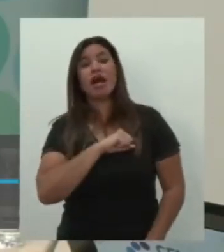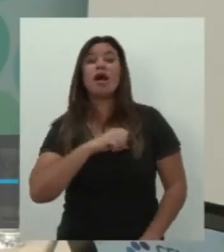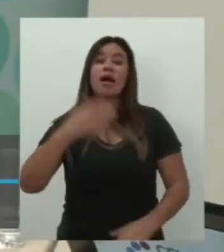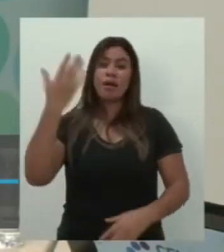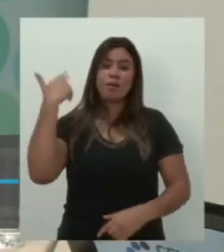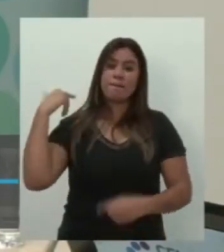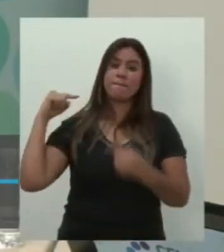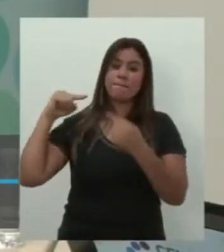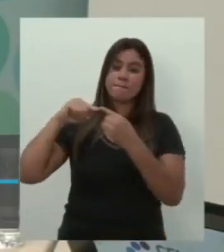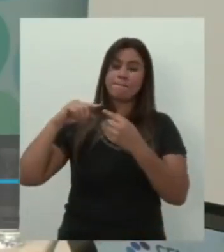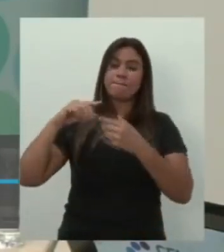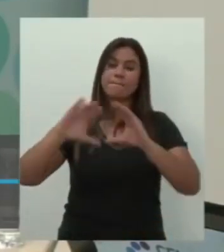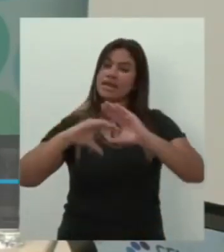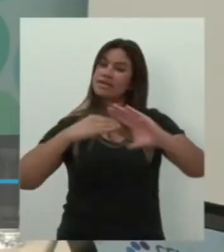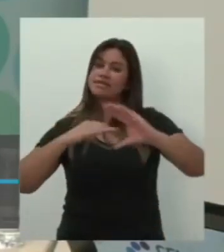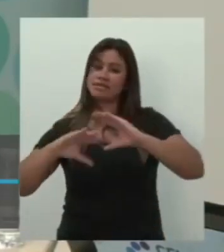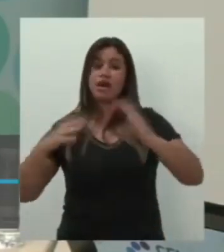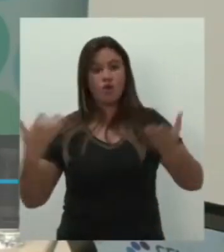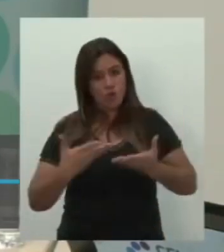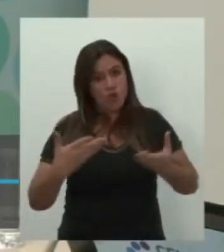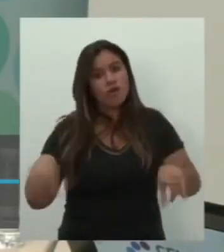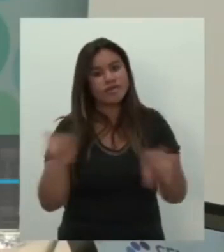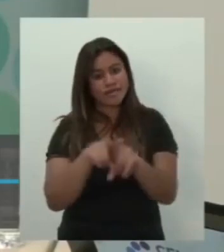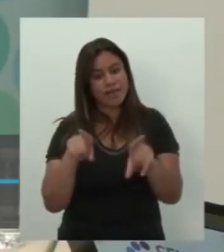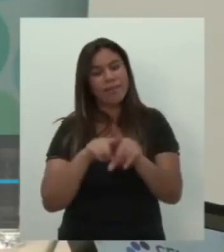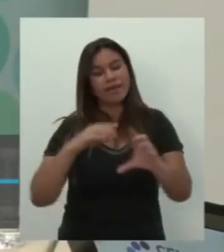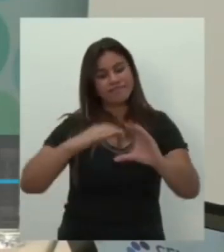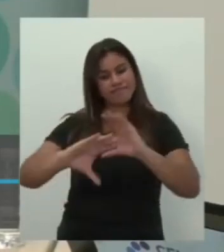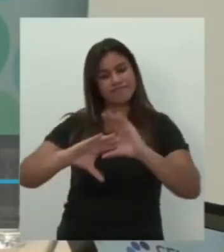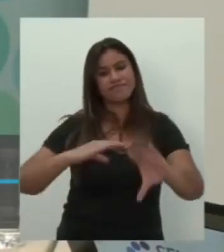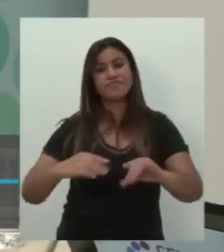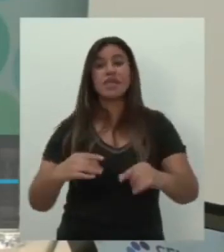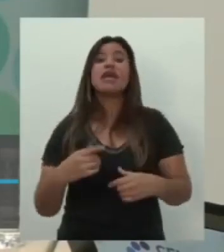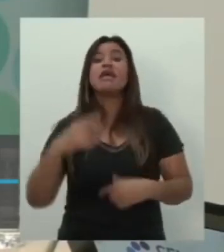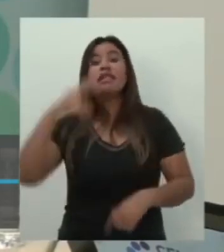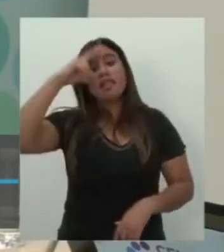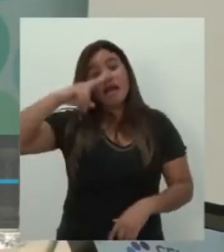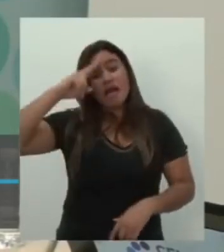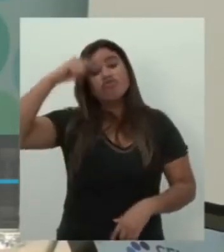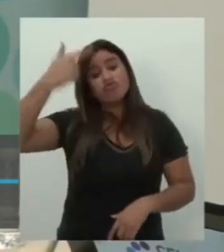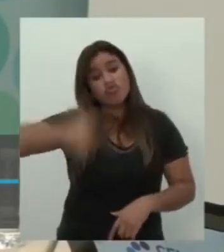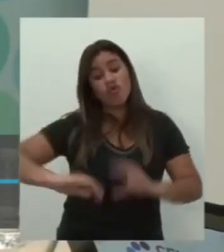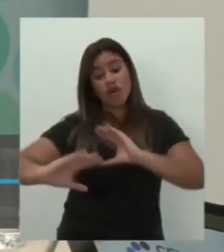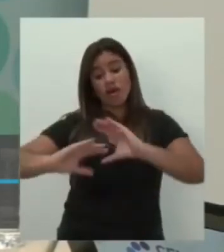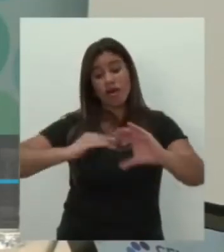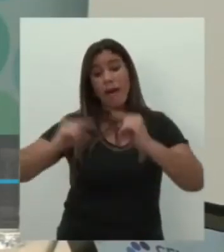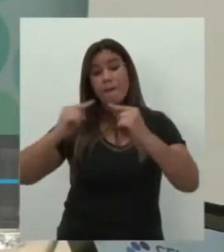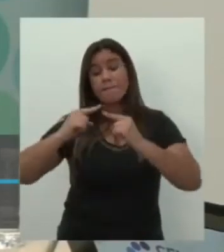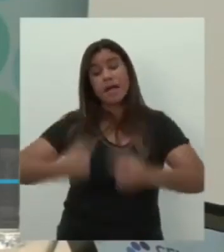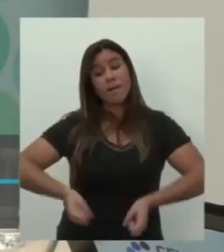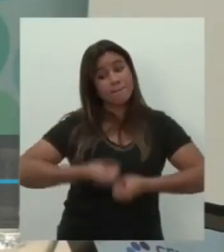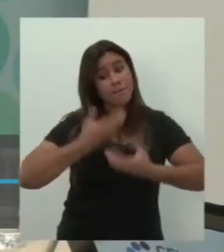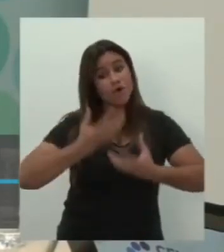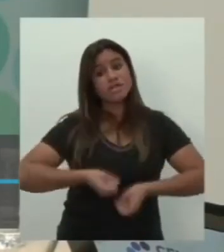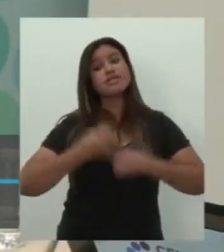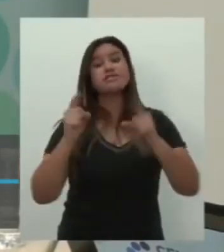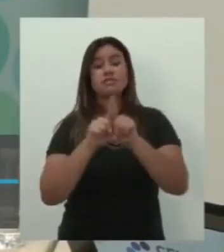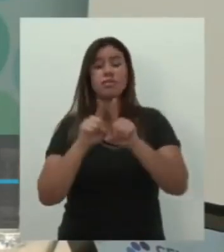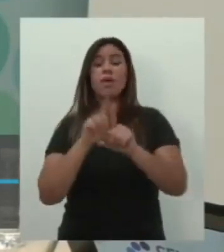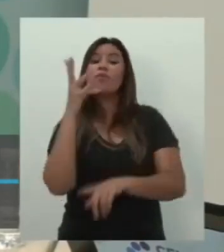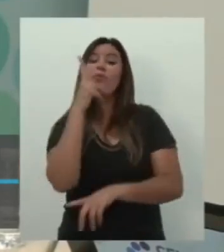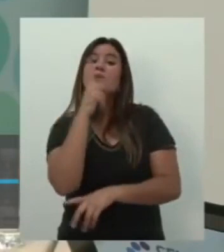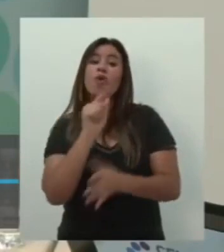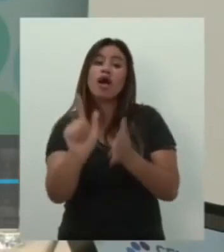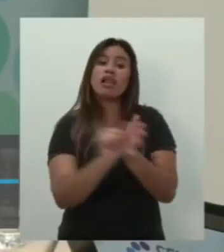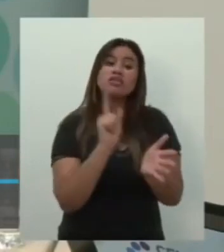E lembrem-se que nesse momento estou falando de canções e poesias que eram a mesma coisa. Demorou um pouquinho, né, na nossa literatura para